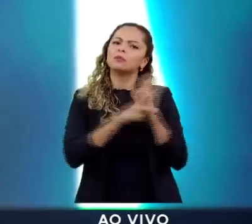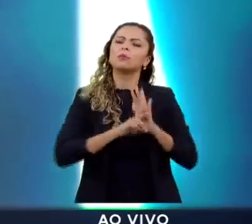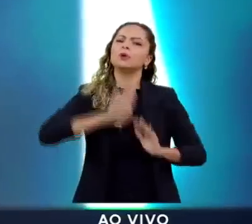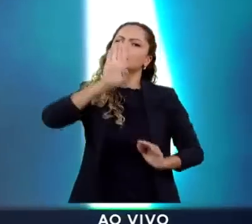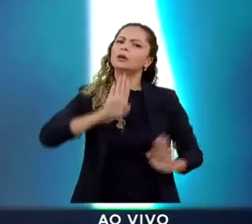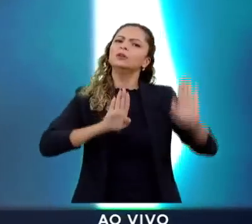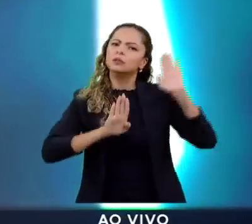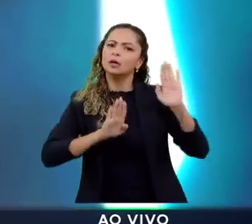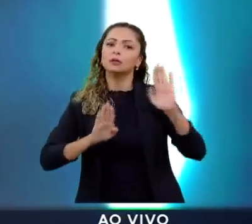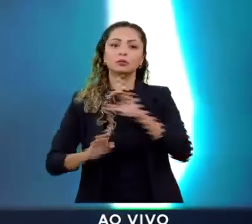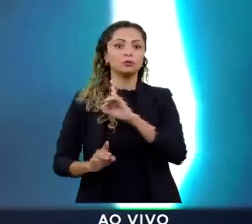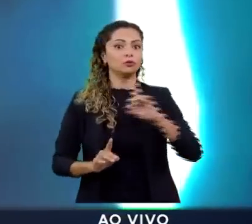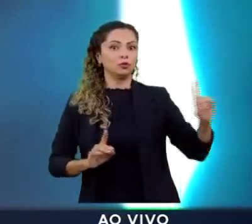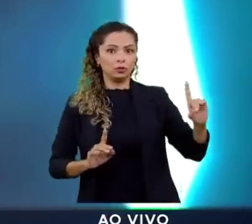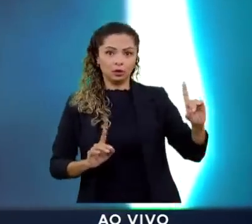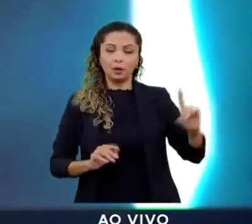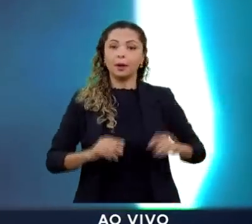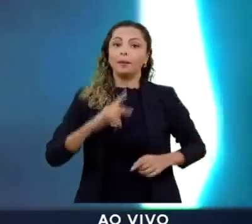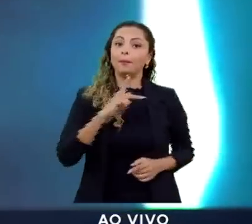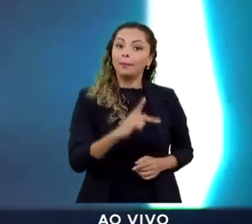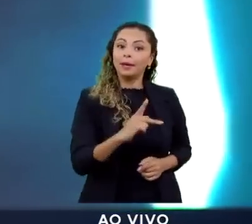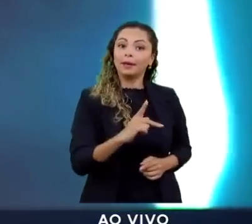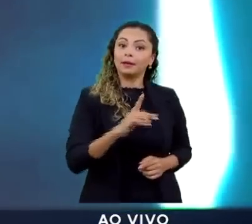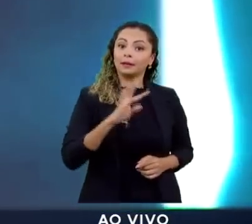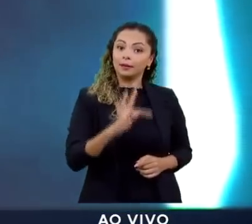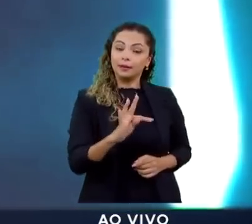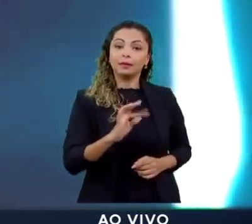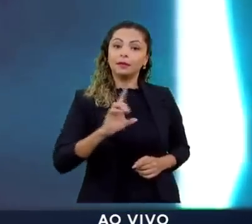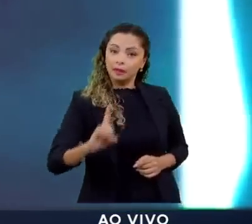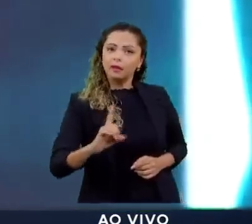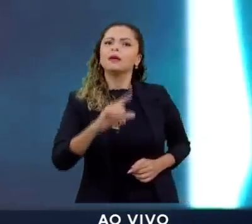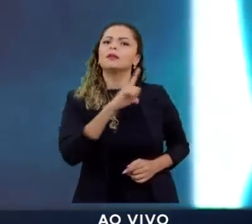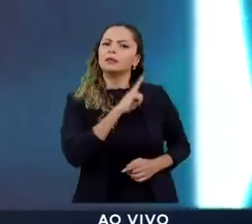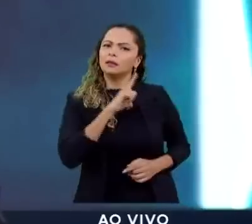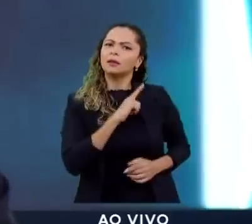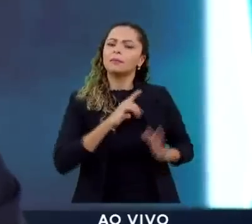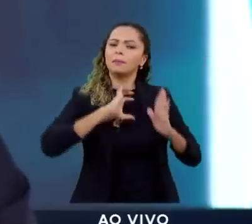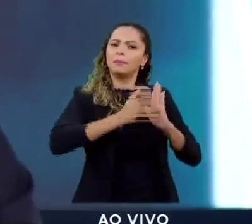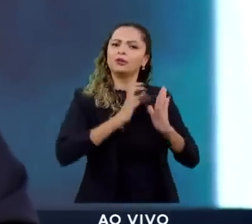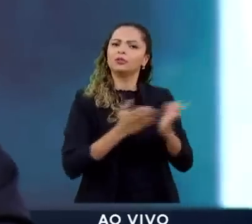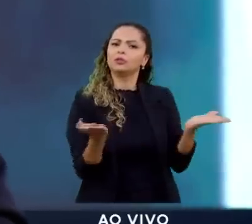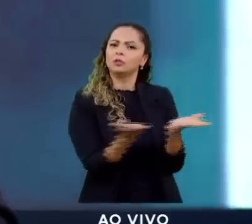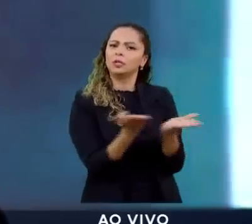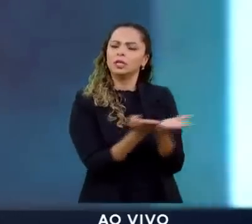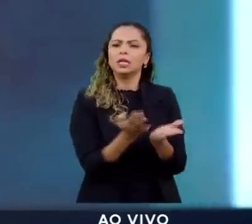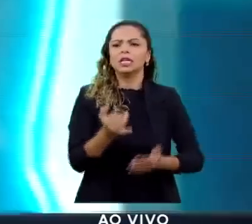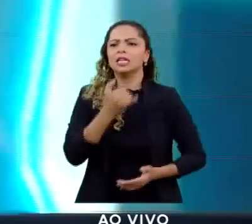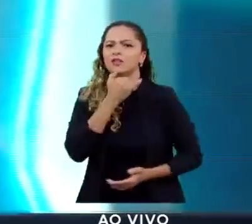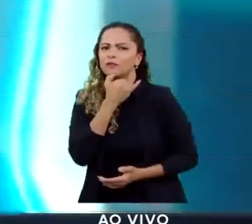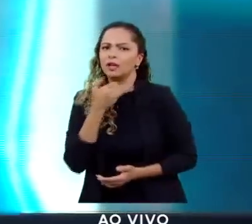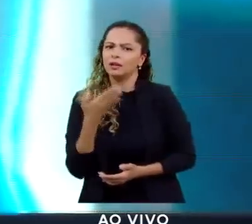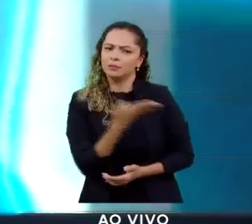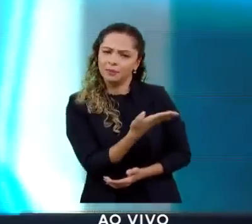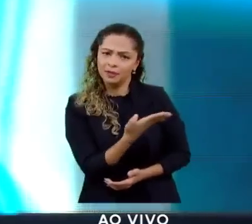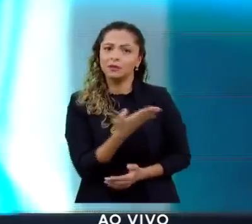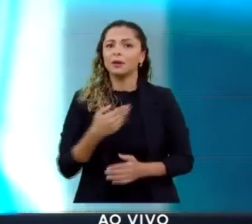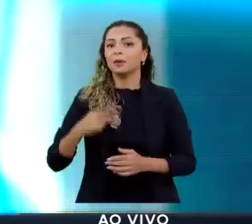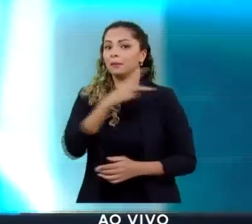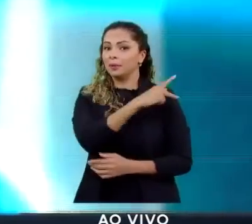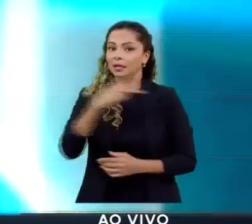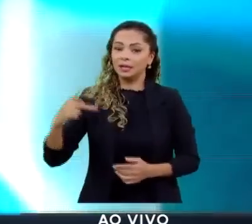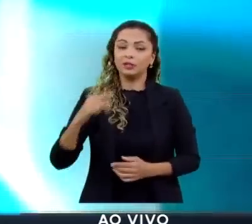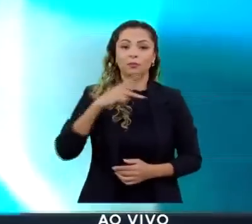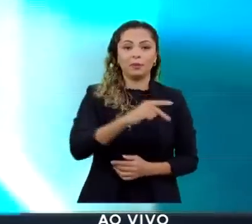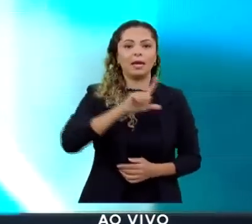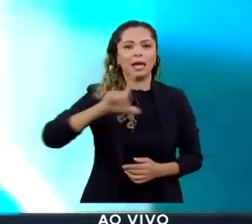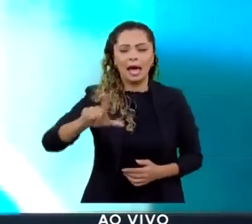o único partido Cristão e conservador de direita do Brasil Infelizmente o nosso direito